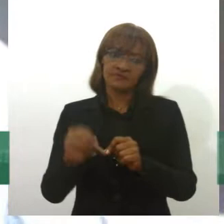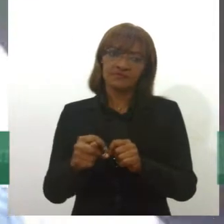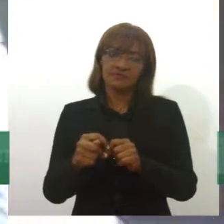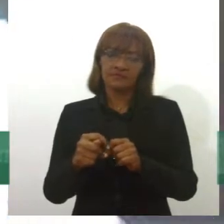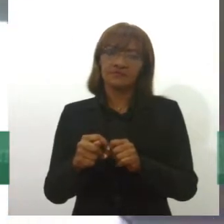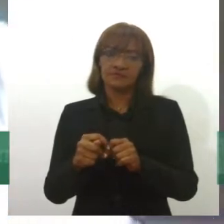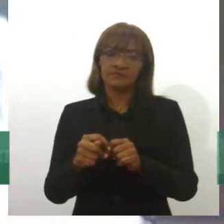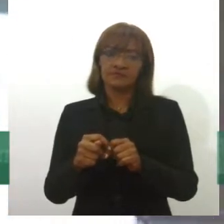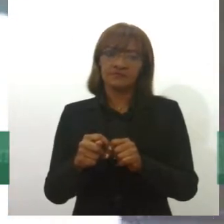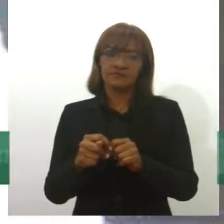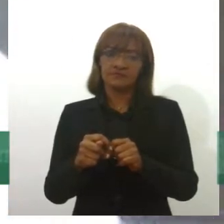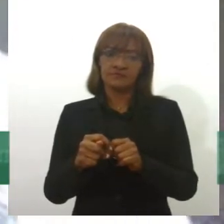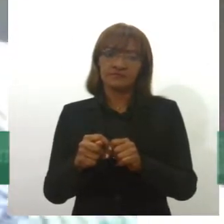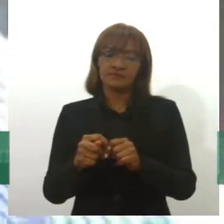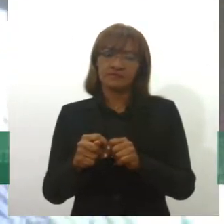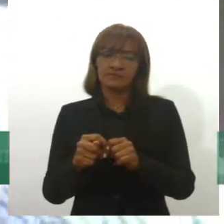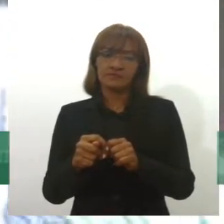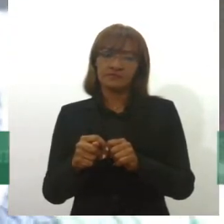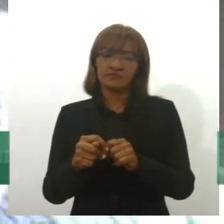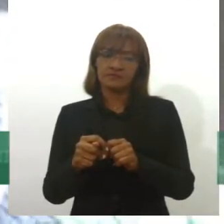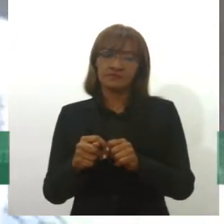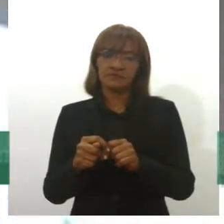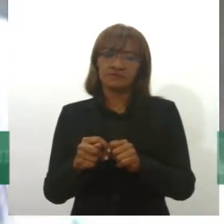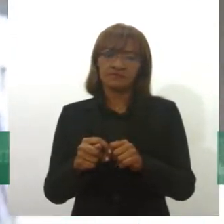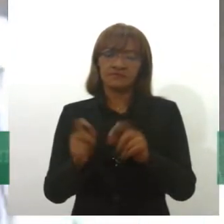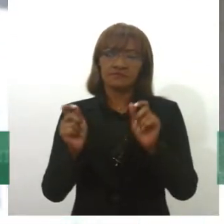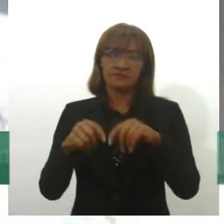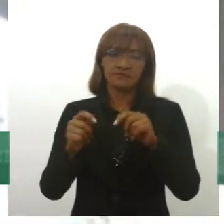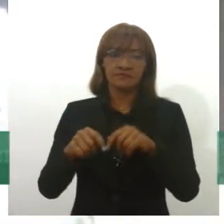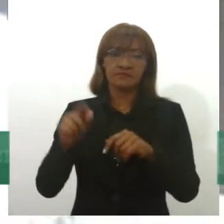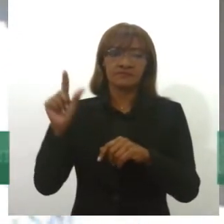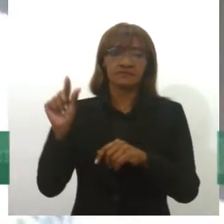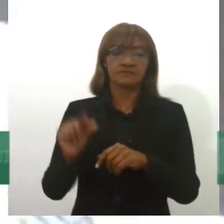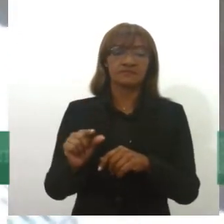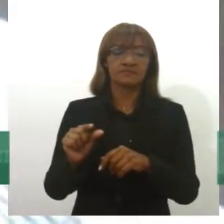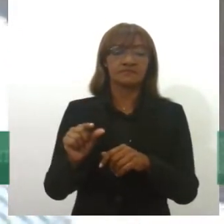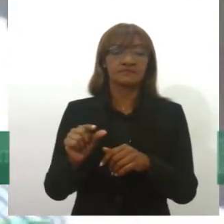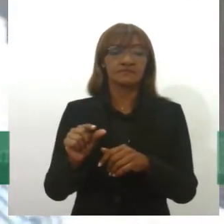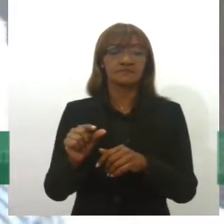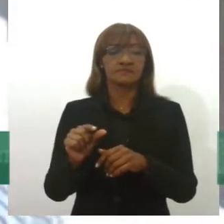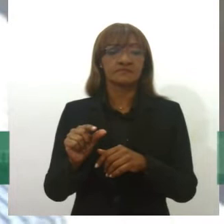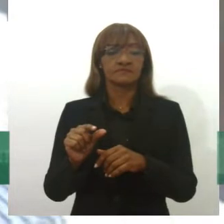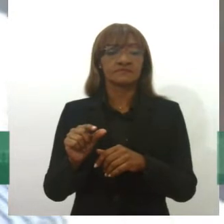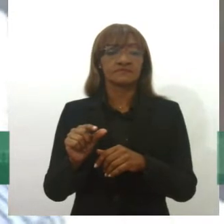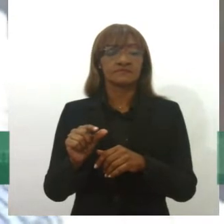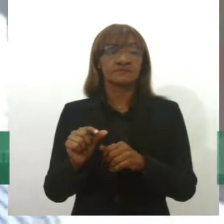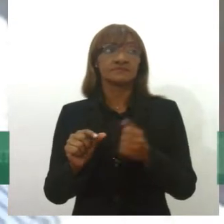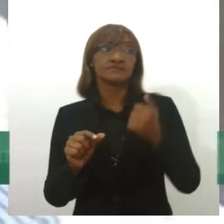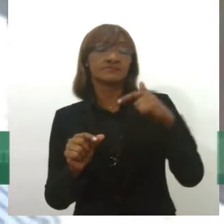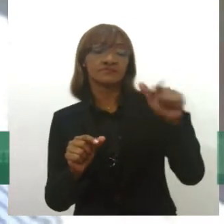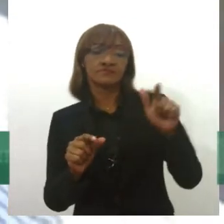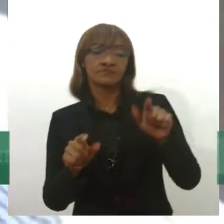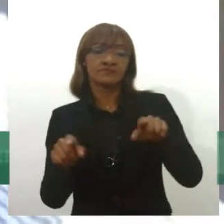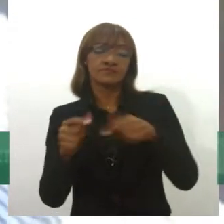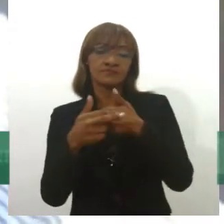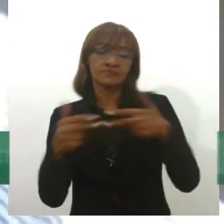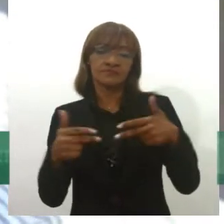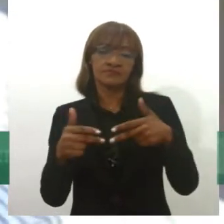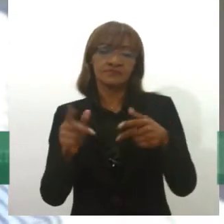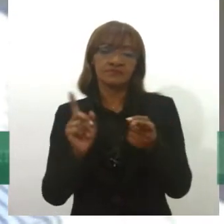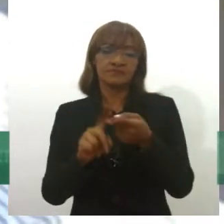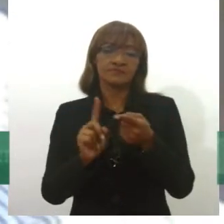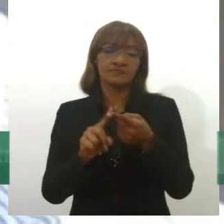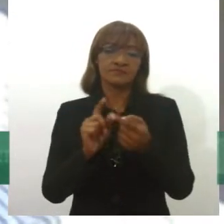tributa menos que esses países. E outra questão é